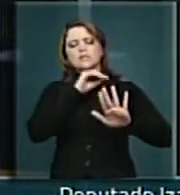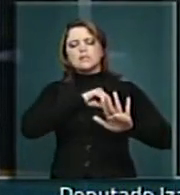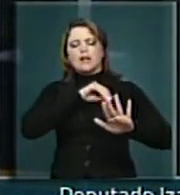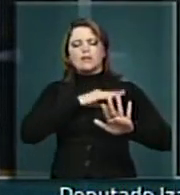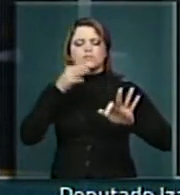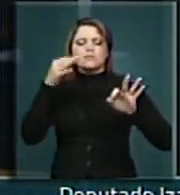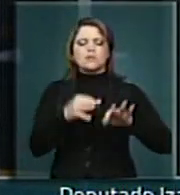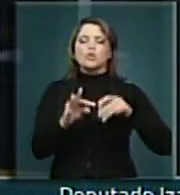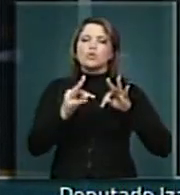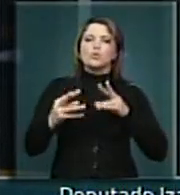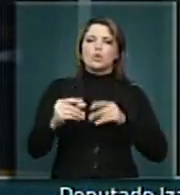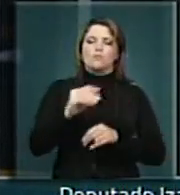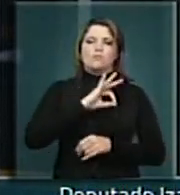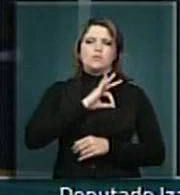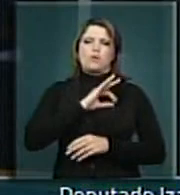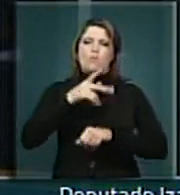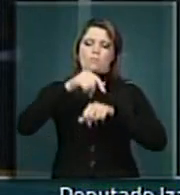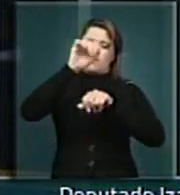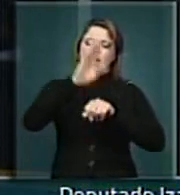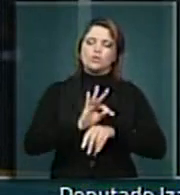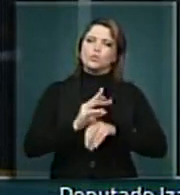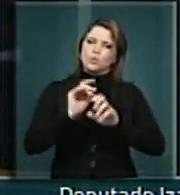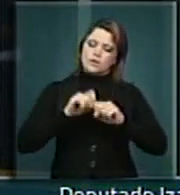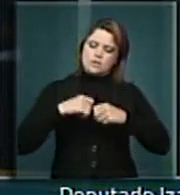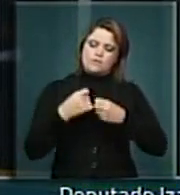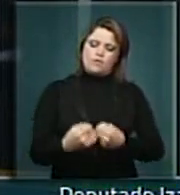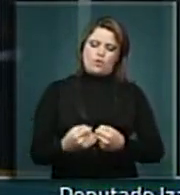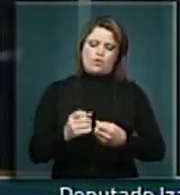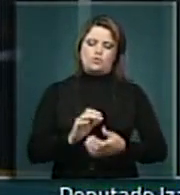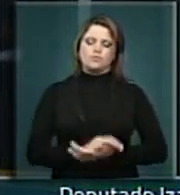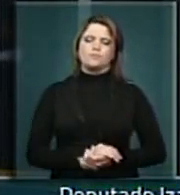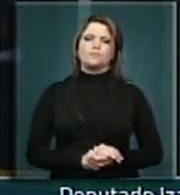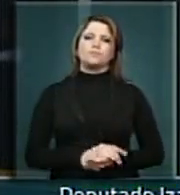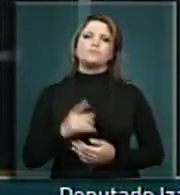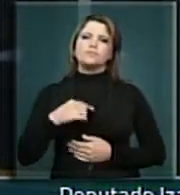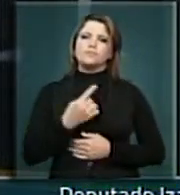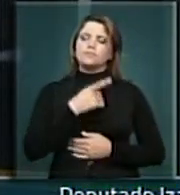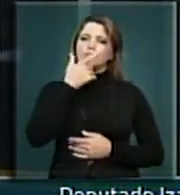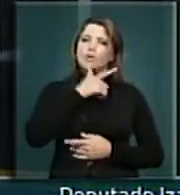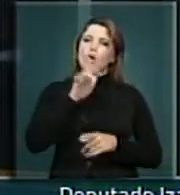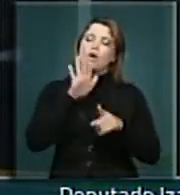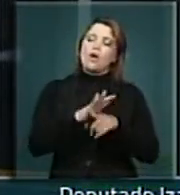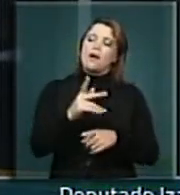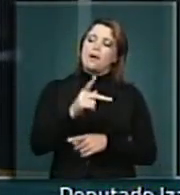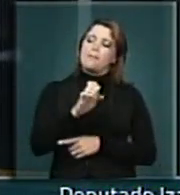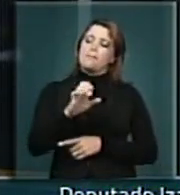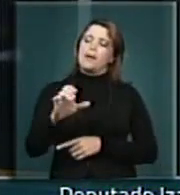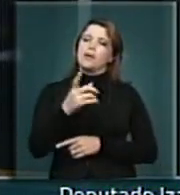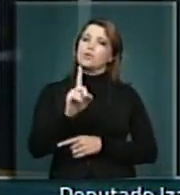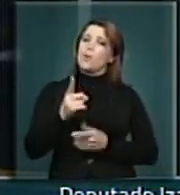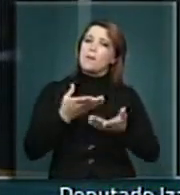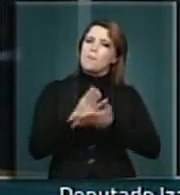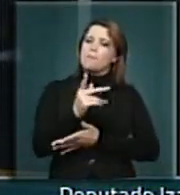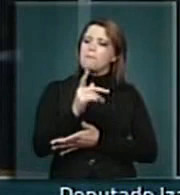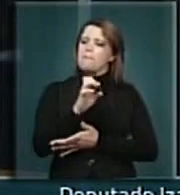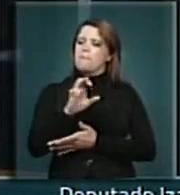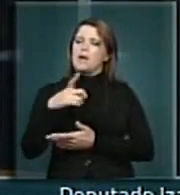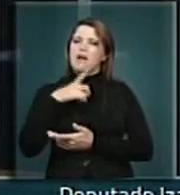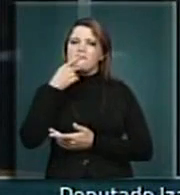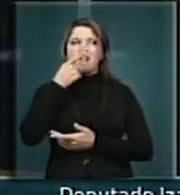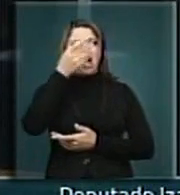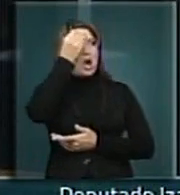para todos os policiais do país. Vamos fazer um esforço para a gente contemplar a questão da PEC, mas não é aprovar a PEC e jogar a